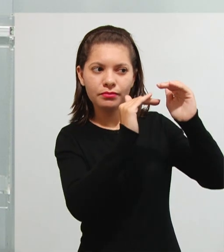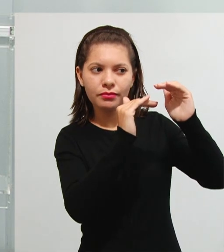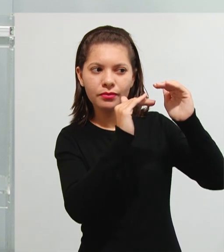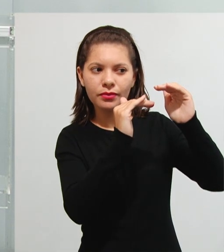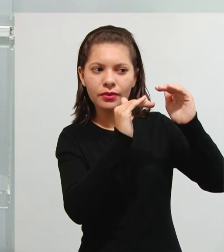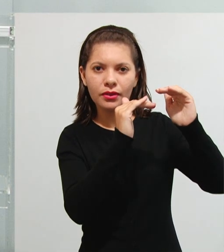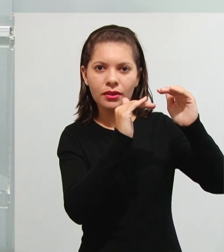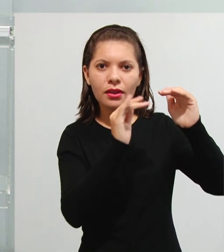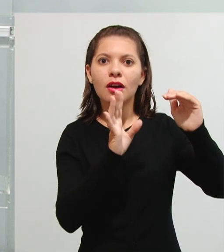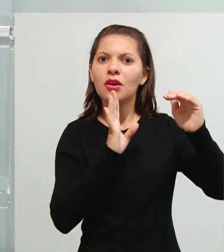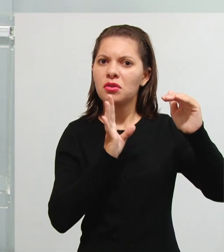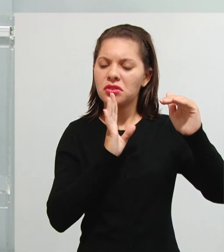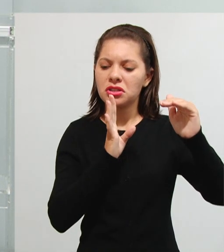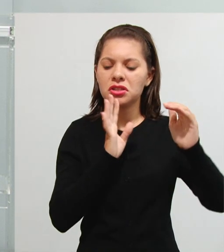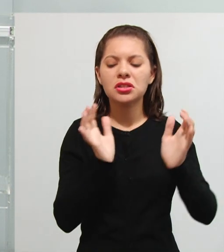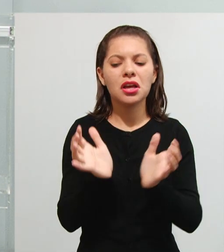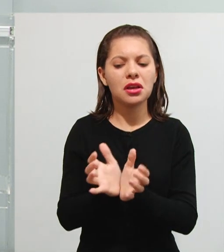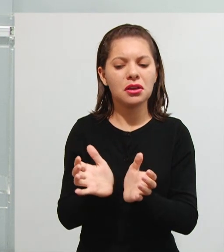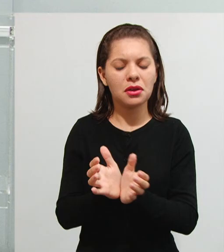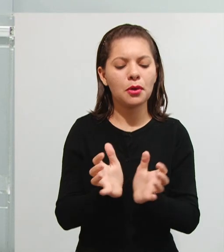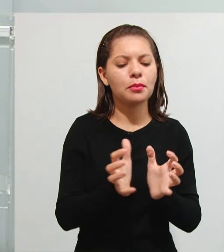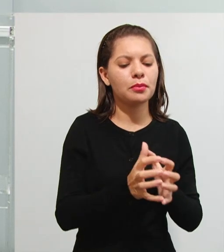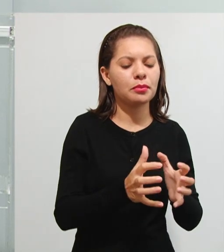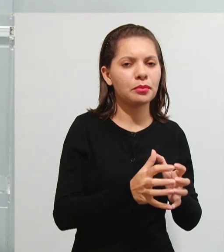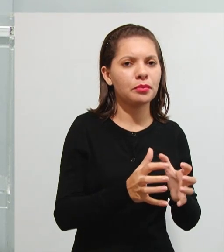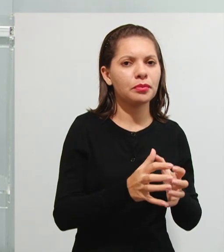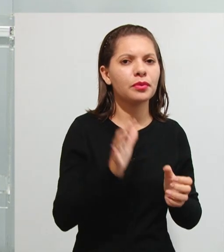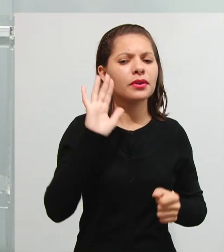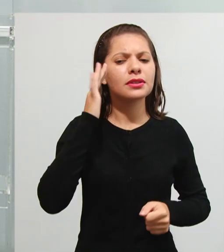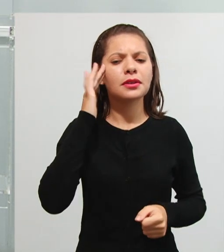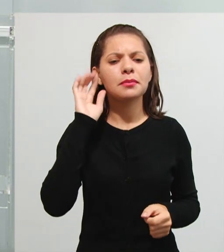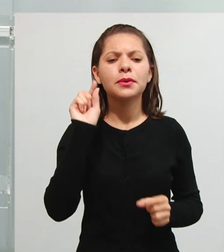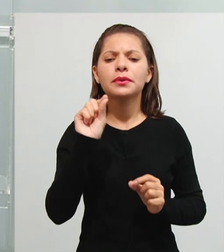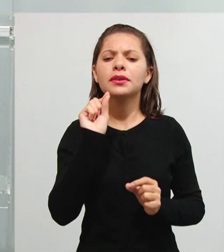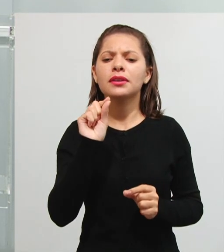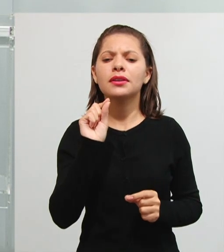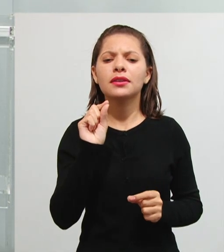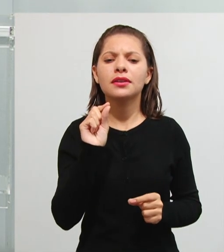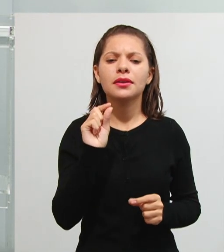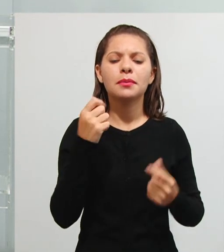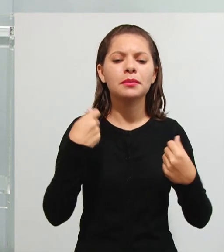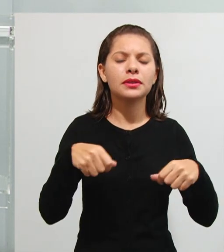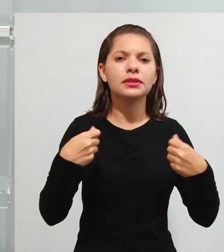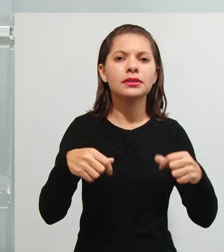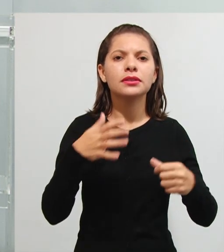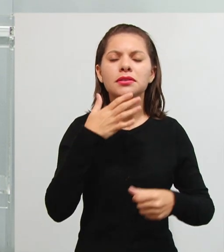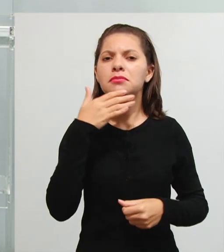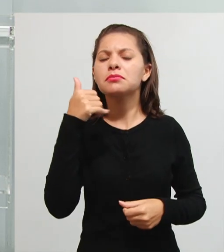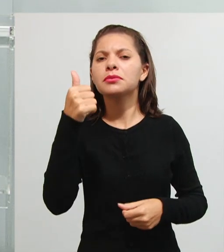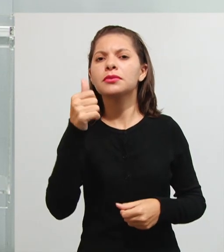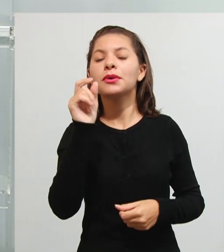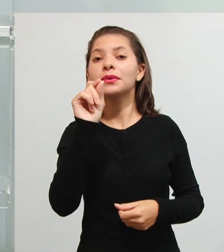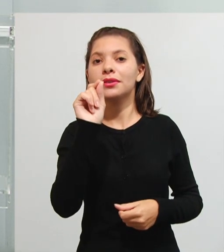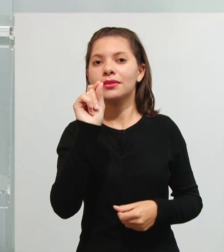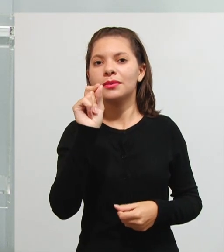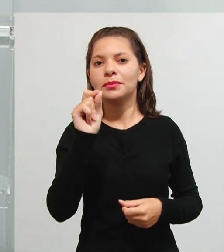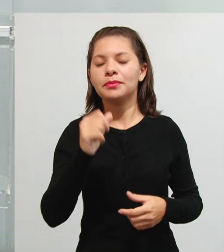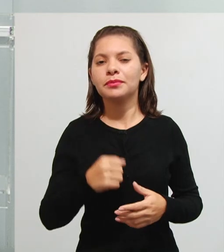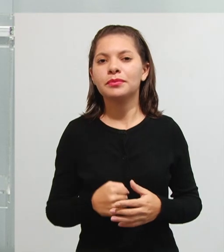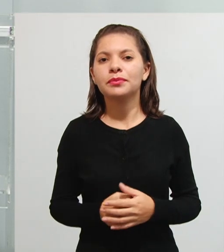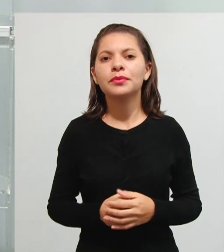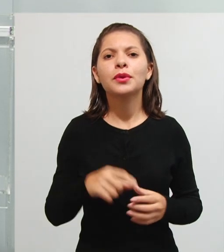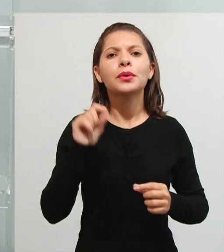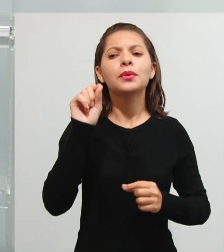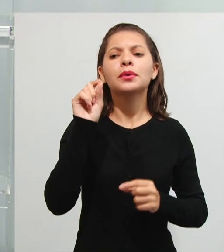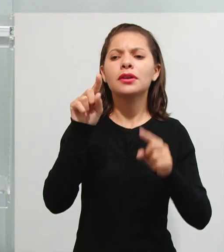conhecer sua equipe ele vai saber exatamente que aspectos que precisam ser melhorados o que que os